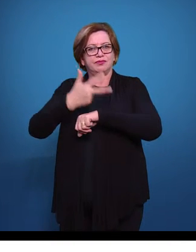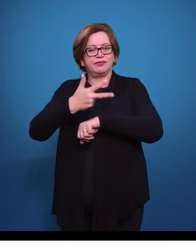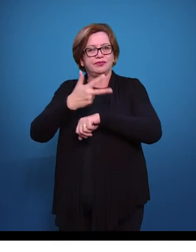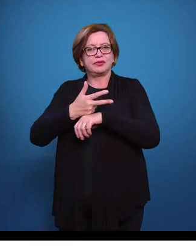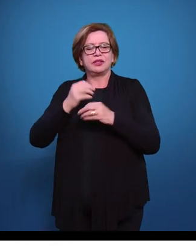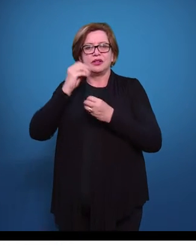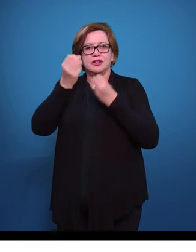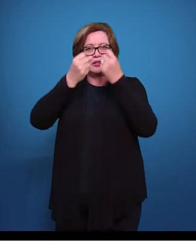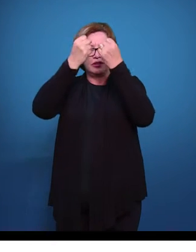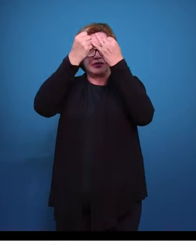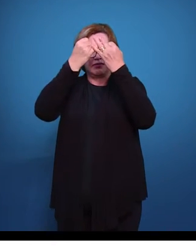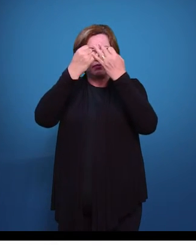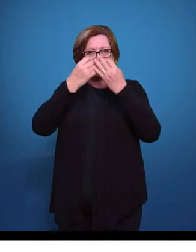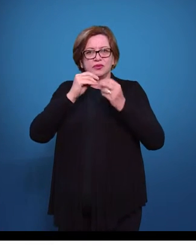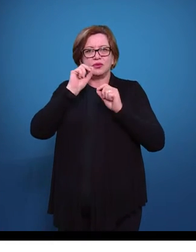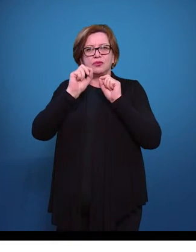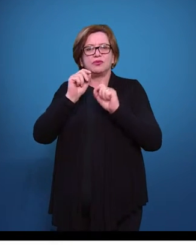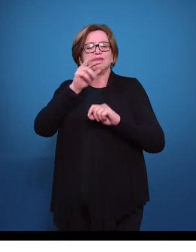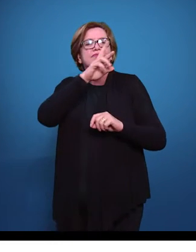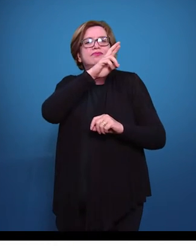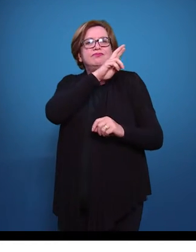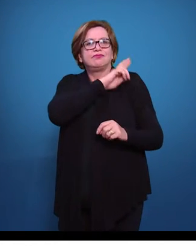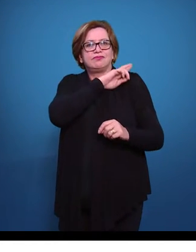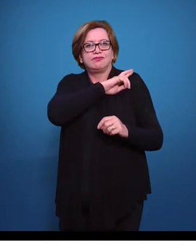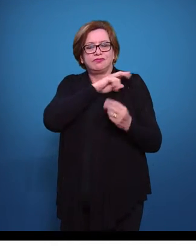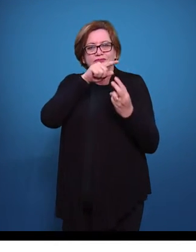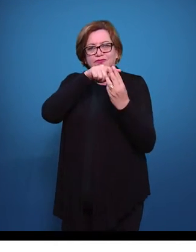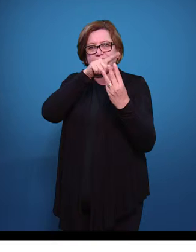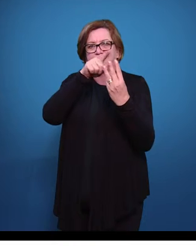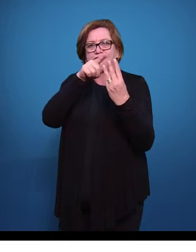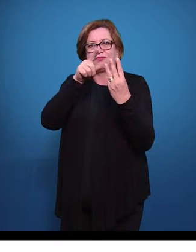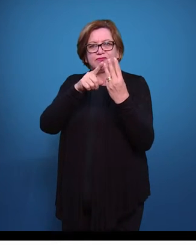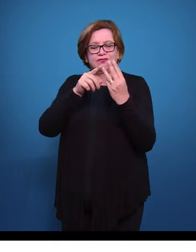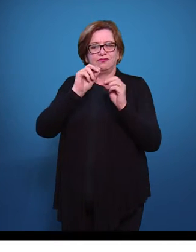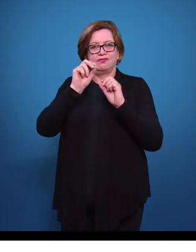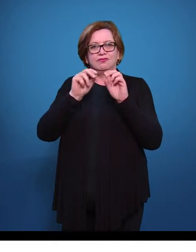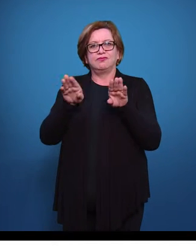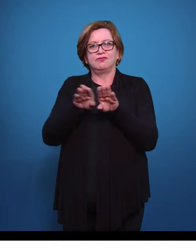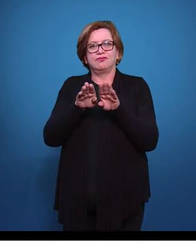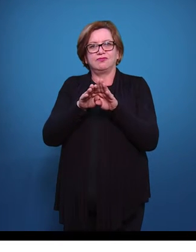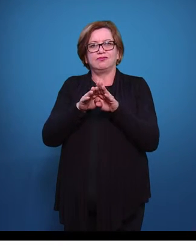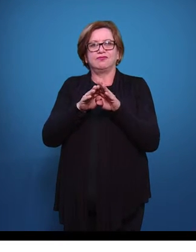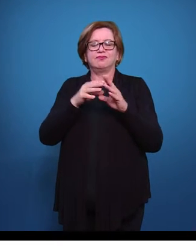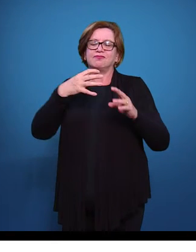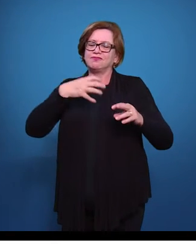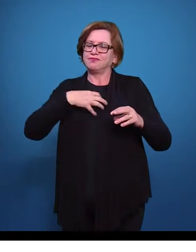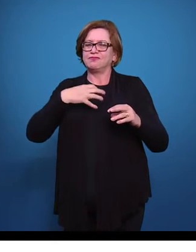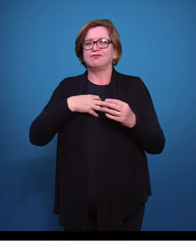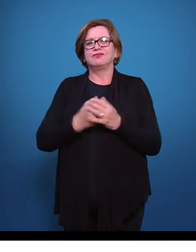conteúdo nós vamos tratar sobre quais são essas competências e essas habilidades